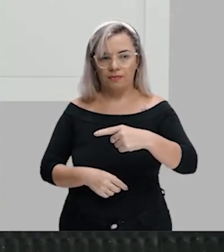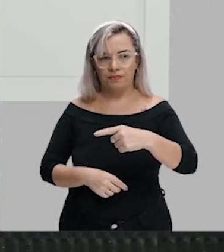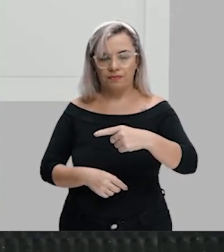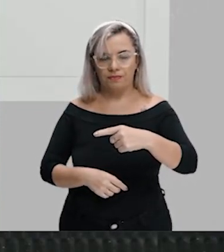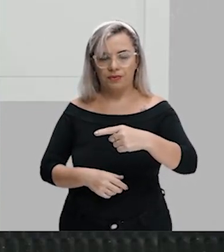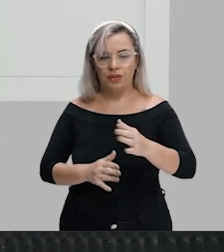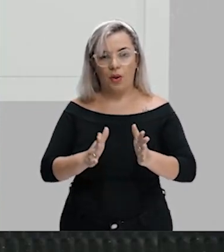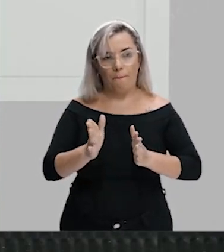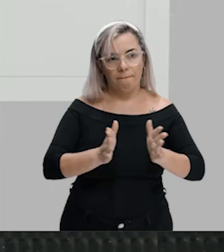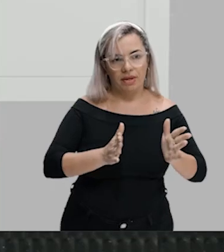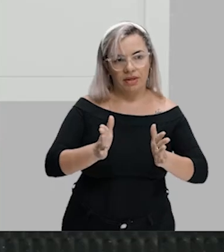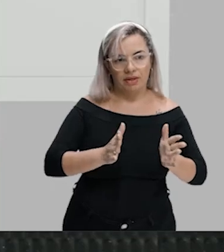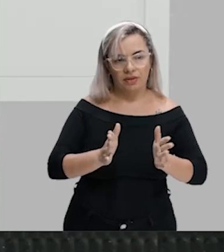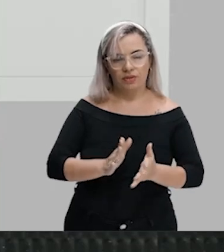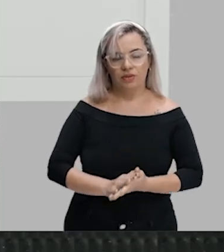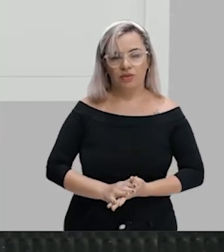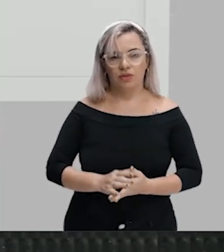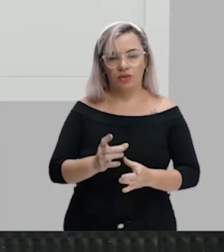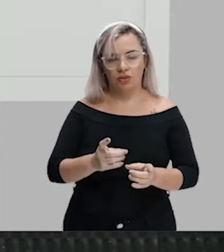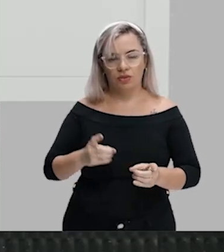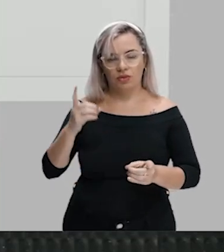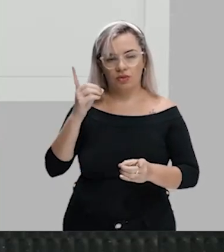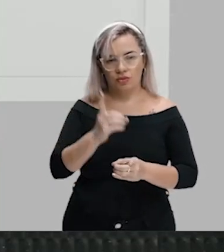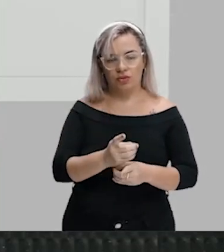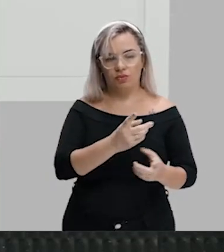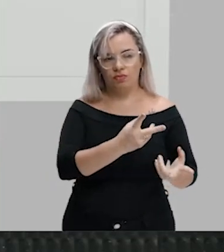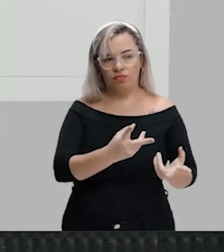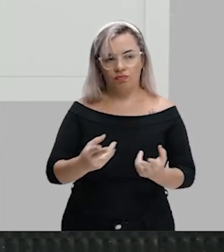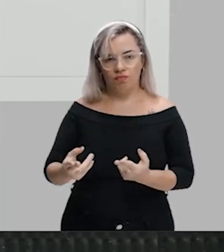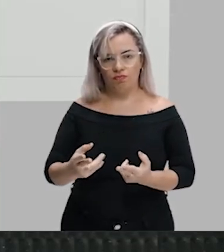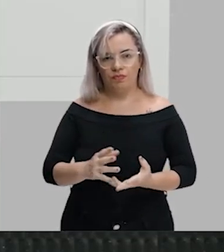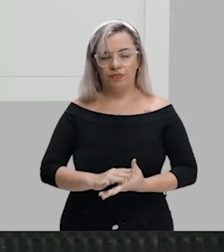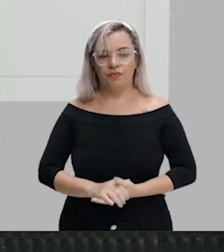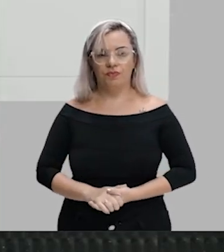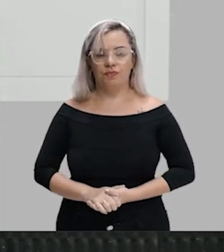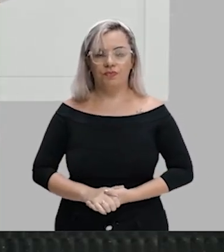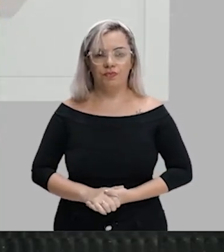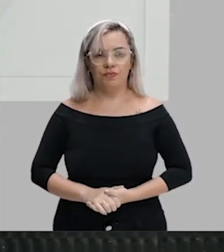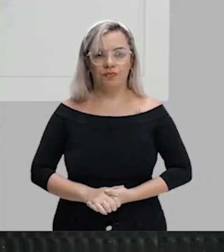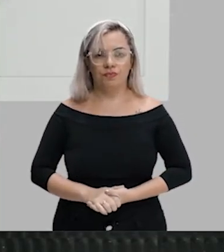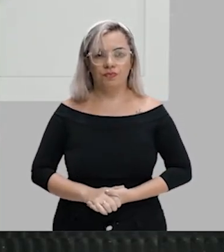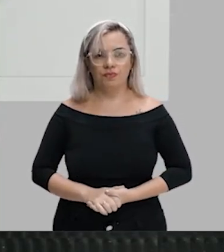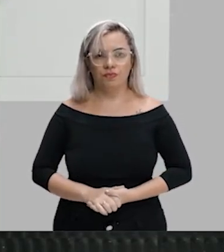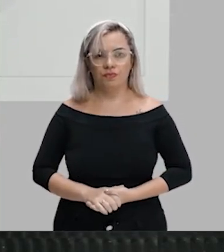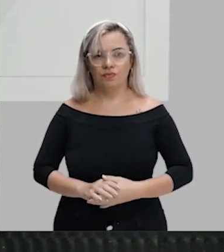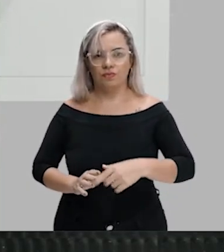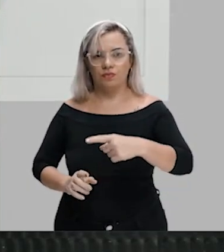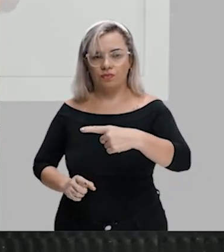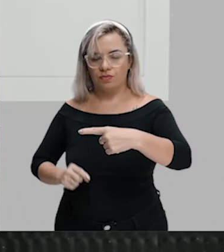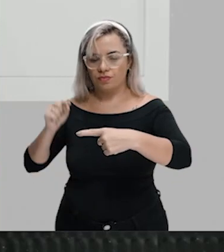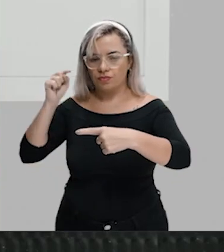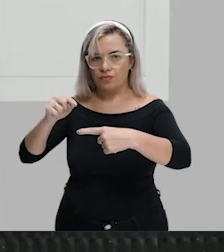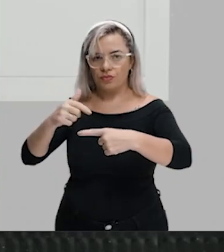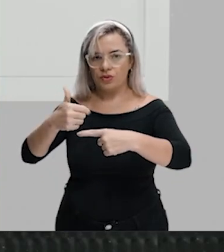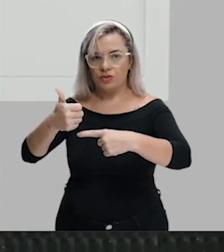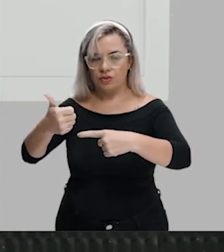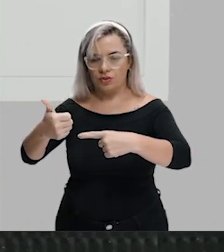período aqui, ó. É o mesmo período. 10 a menos 1 com 10 a menos